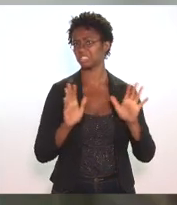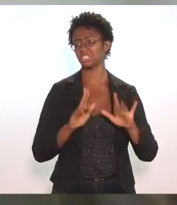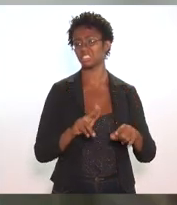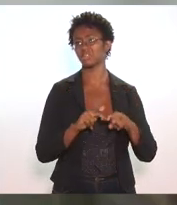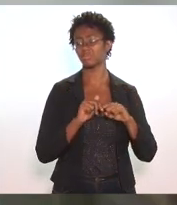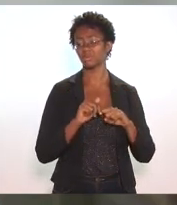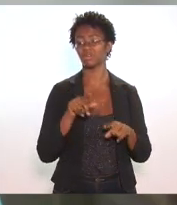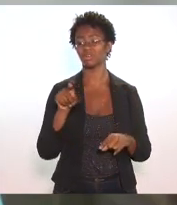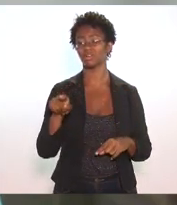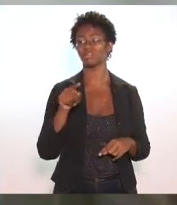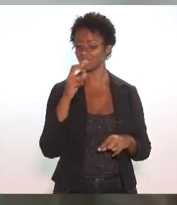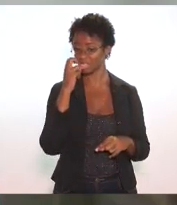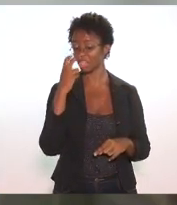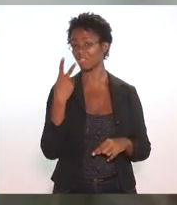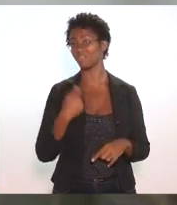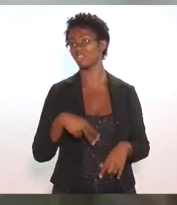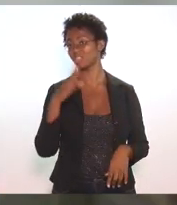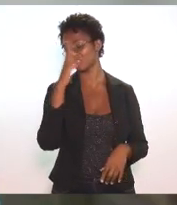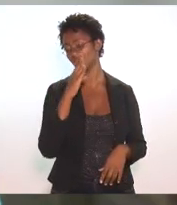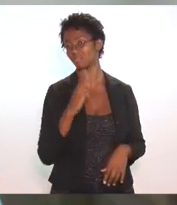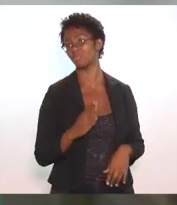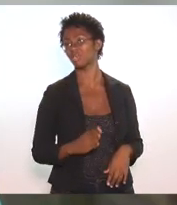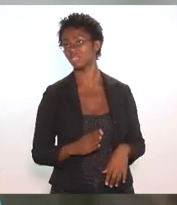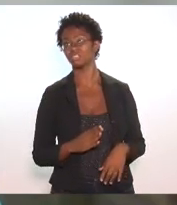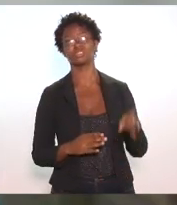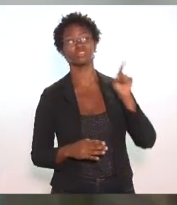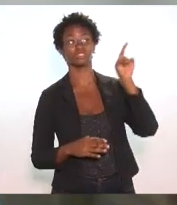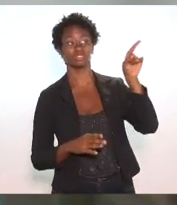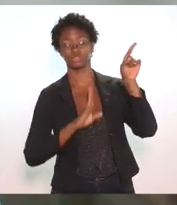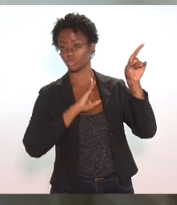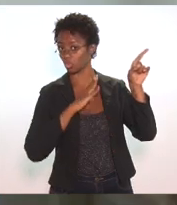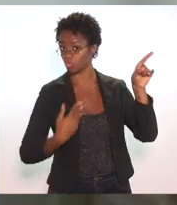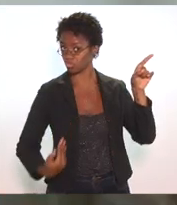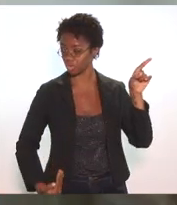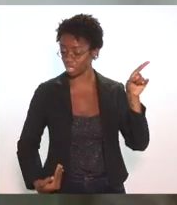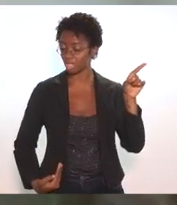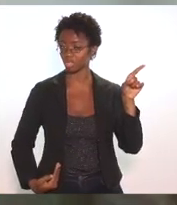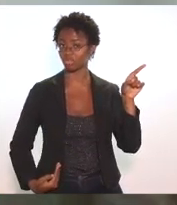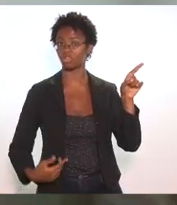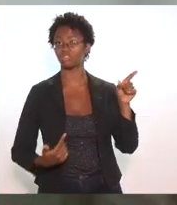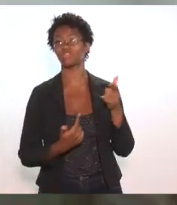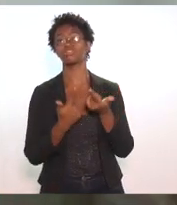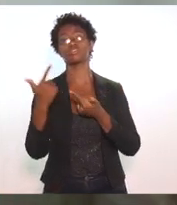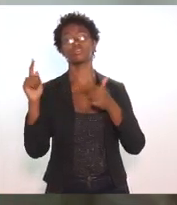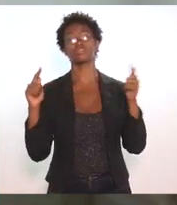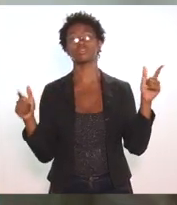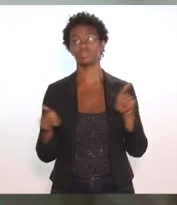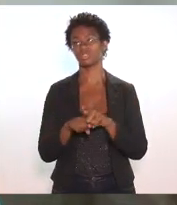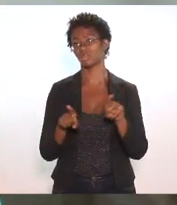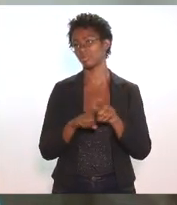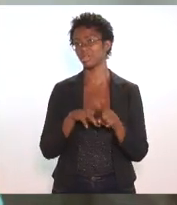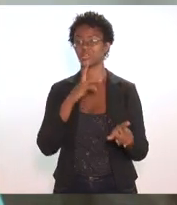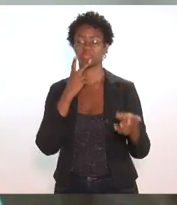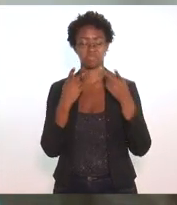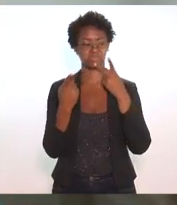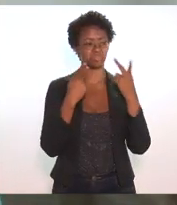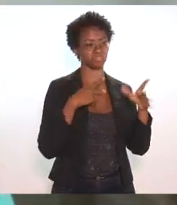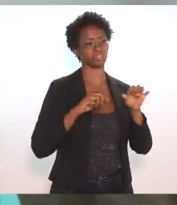Porque o que ele vê no Brasil, na atitude das autoridades e de muitos outros ditos formadores de